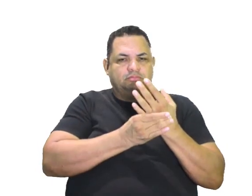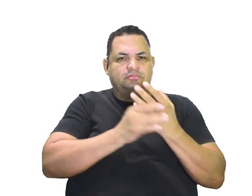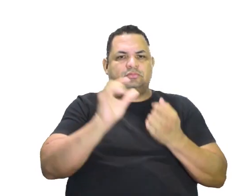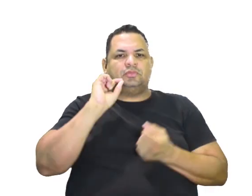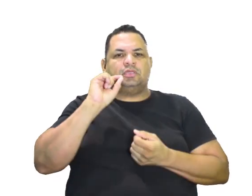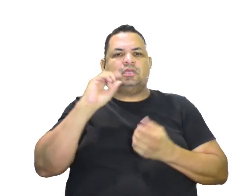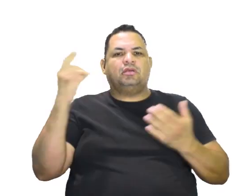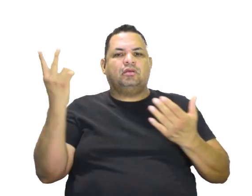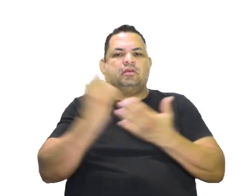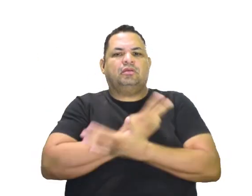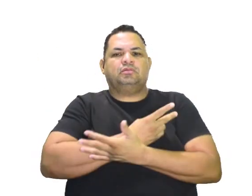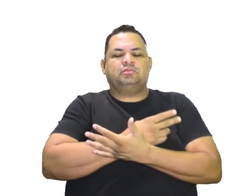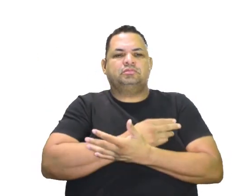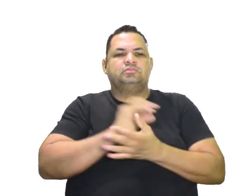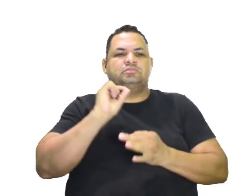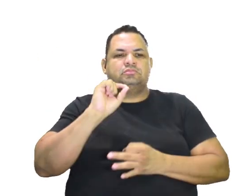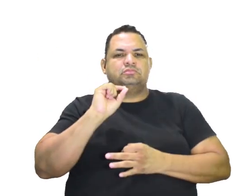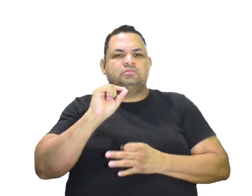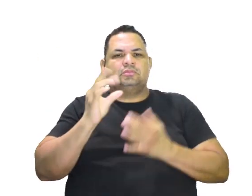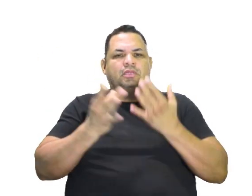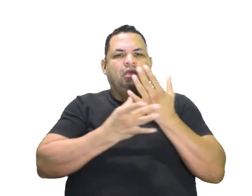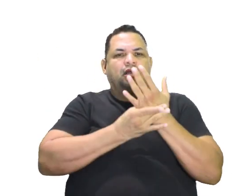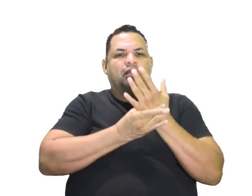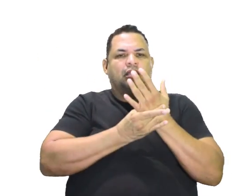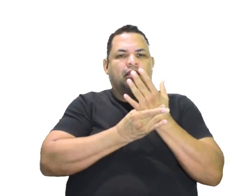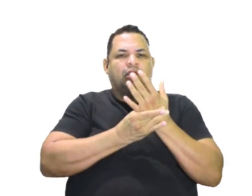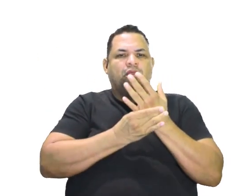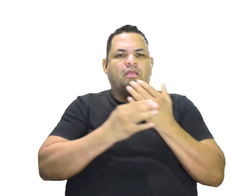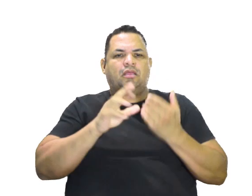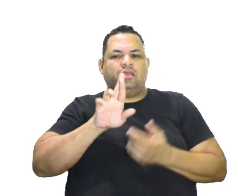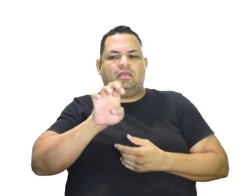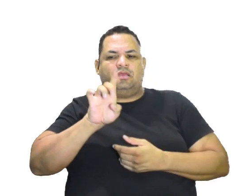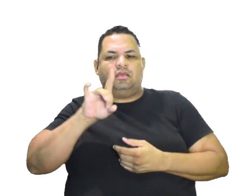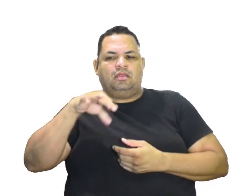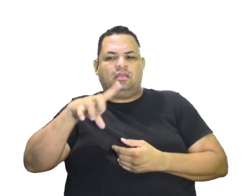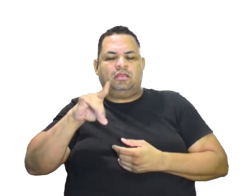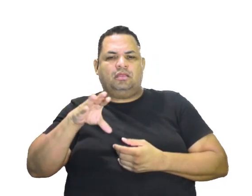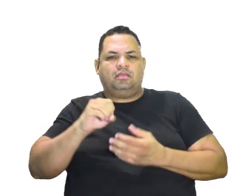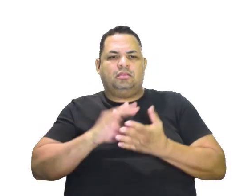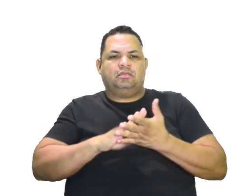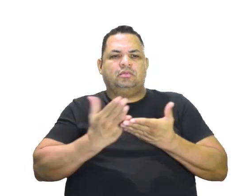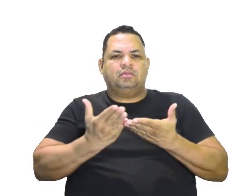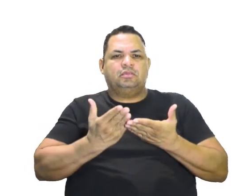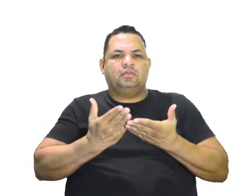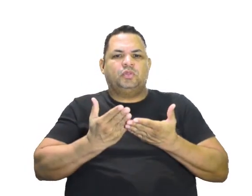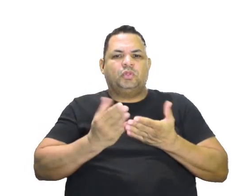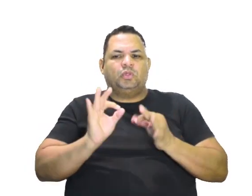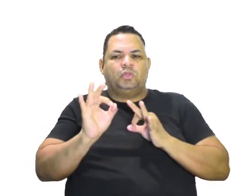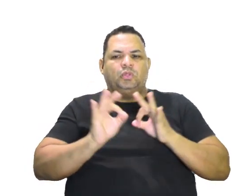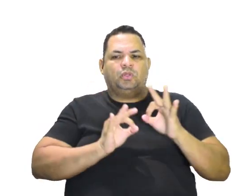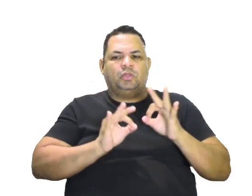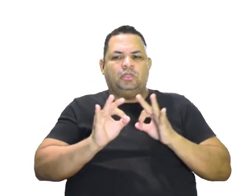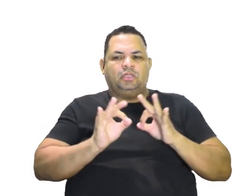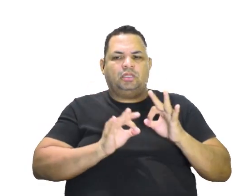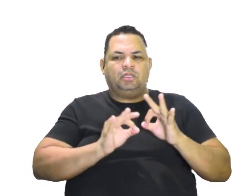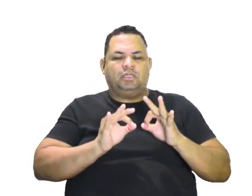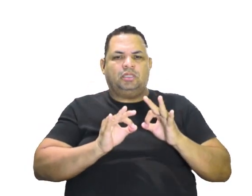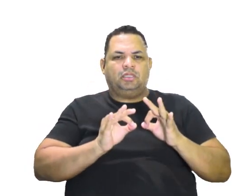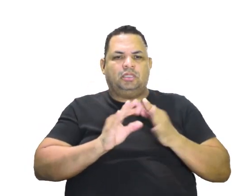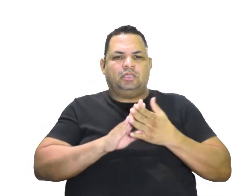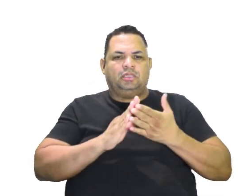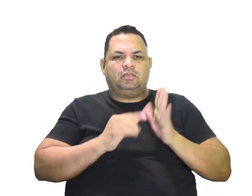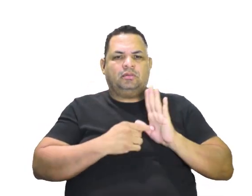com o realismo? O realismo, ele é um estilo que marca o afastamento formal